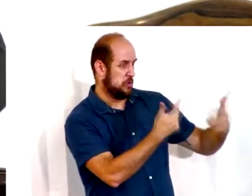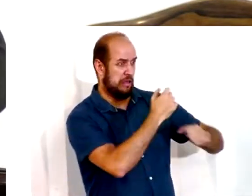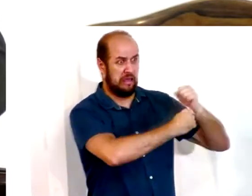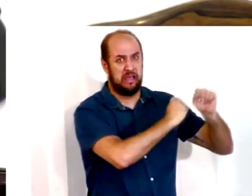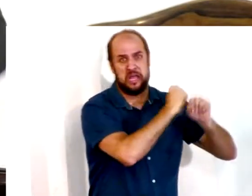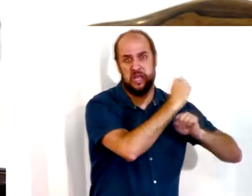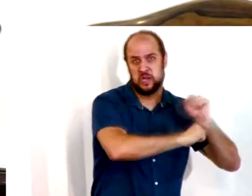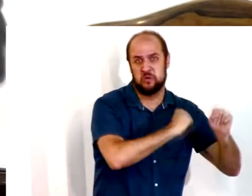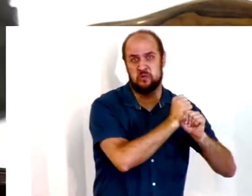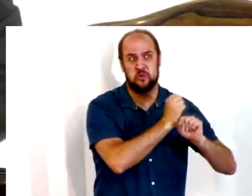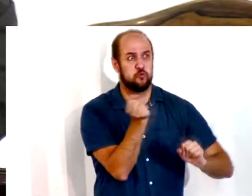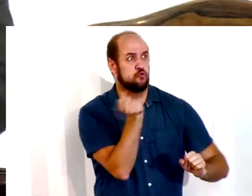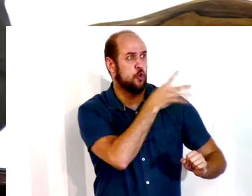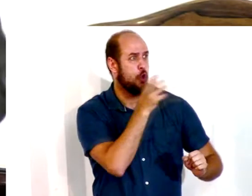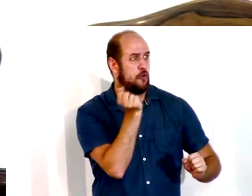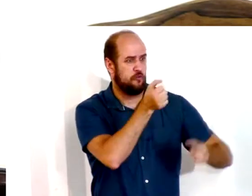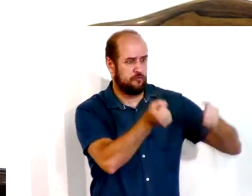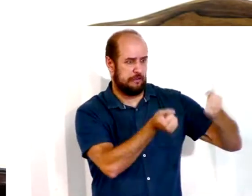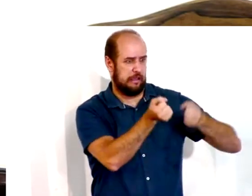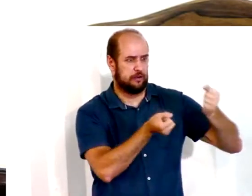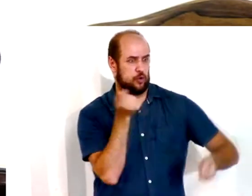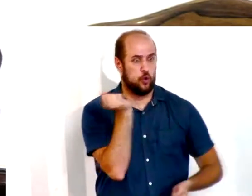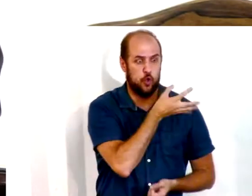o carro zero,